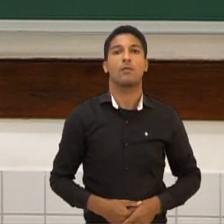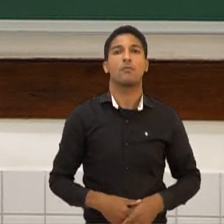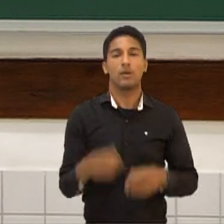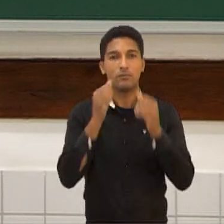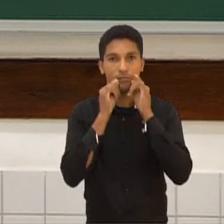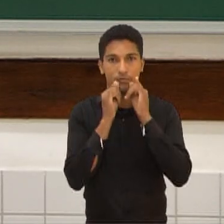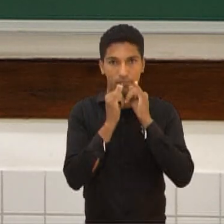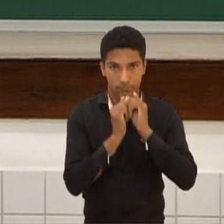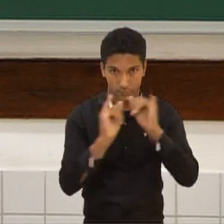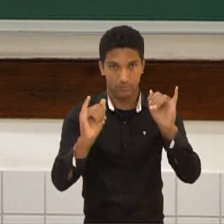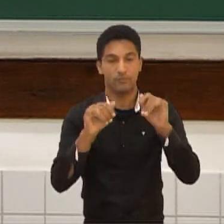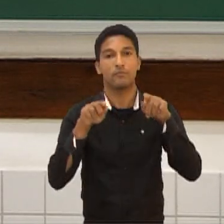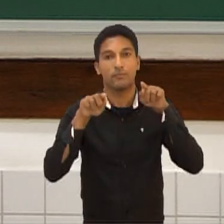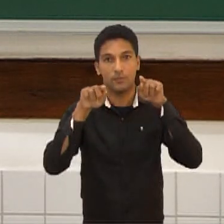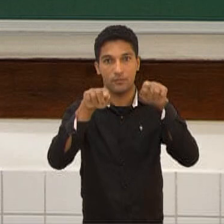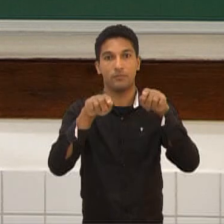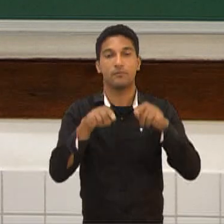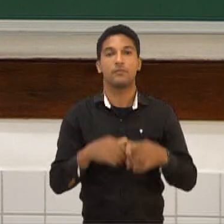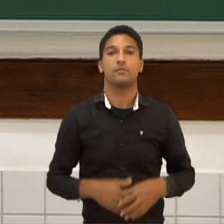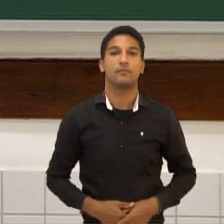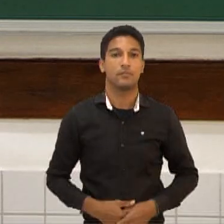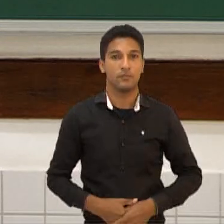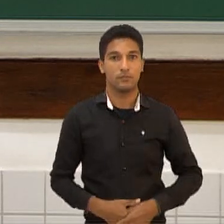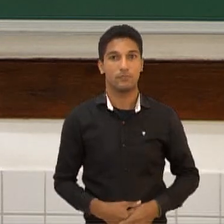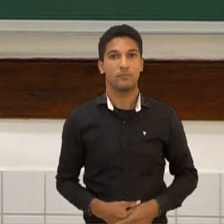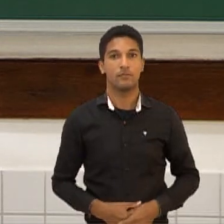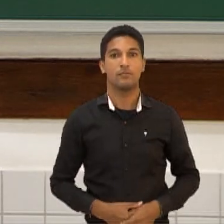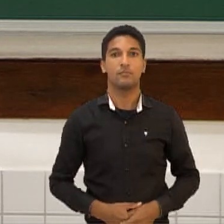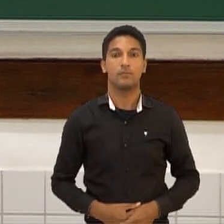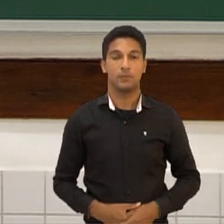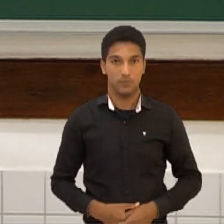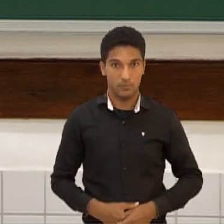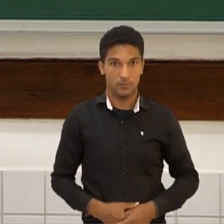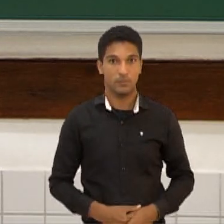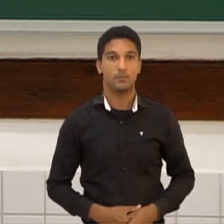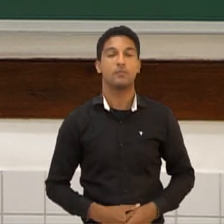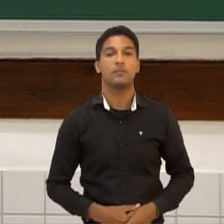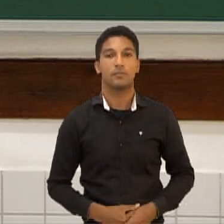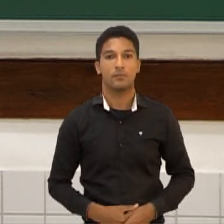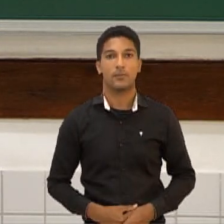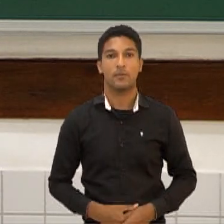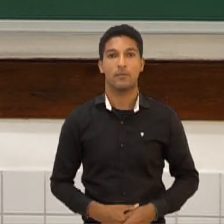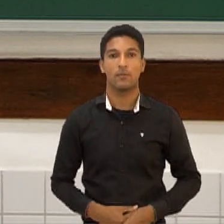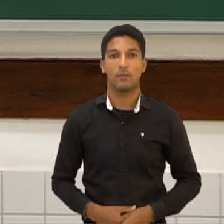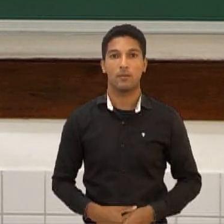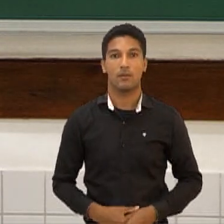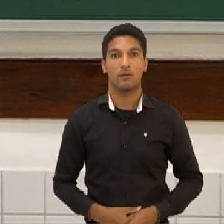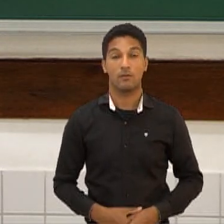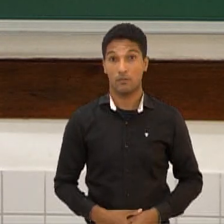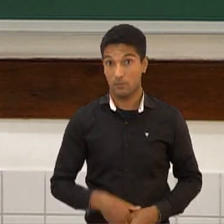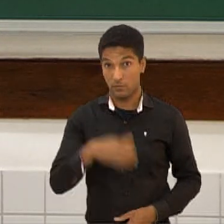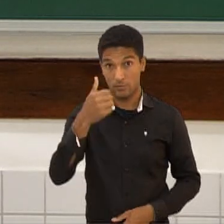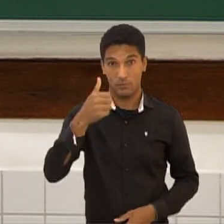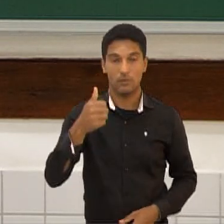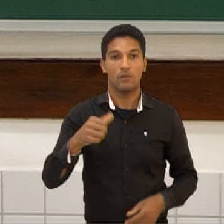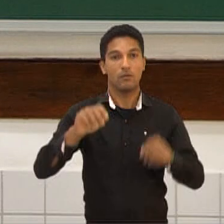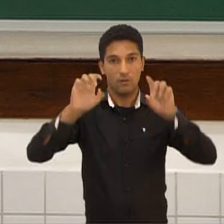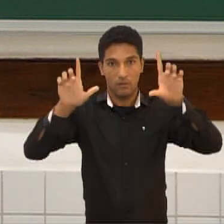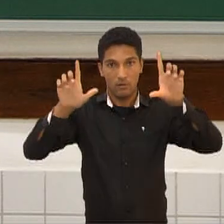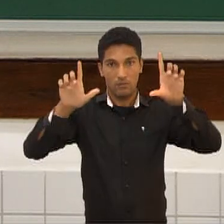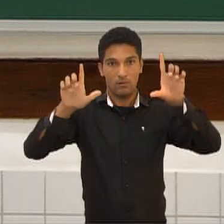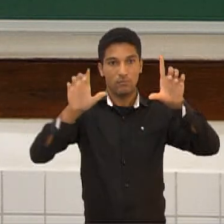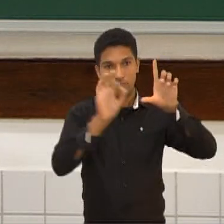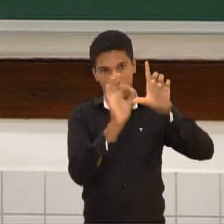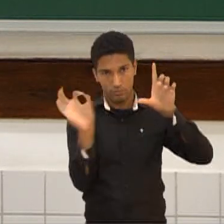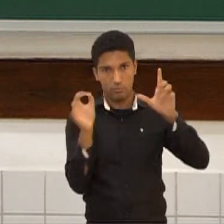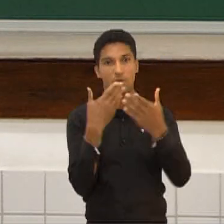e dos objetivos da nossa aula, vamos aos recadinhos cibernéticos aí, tradicionais das nossas aulas. Primeiro, assista às aulas